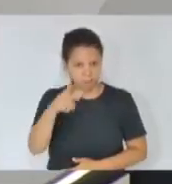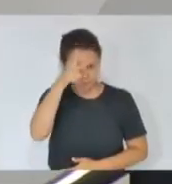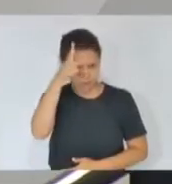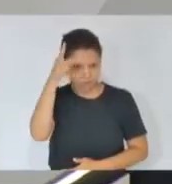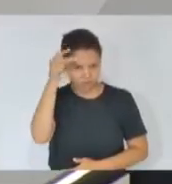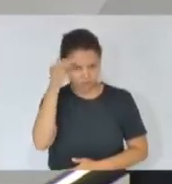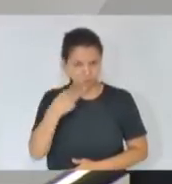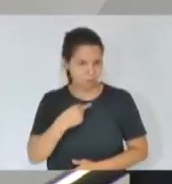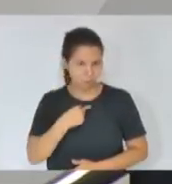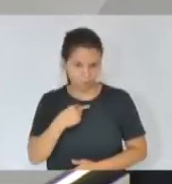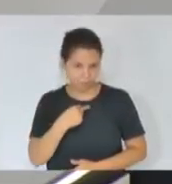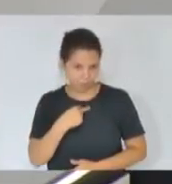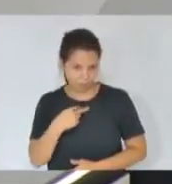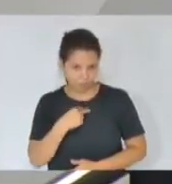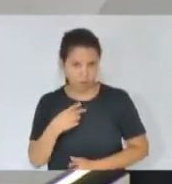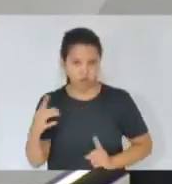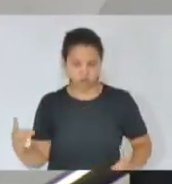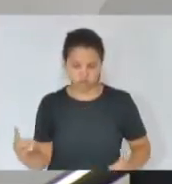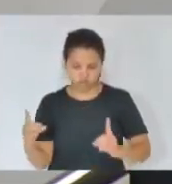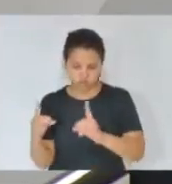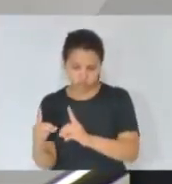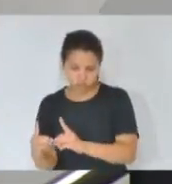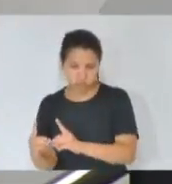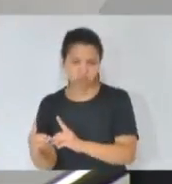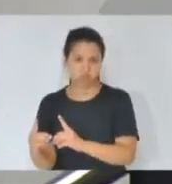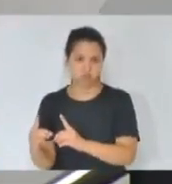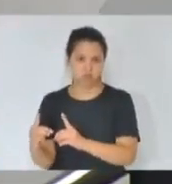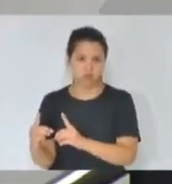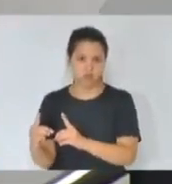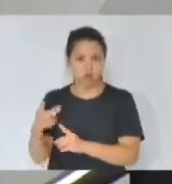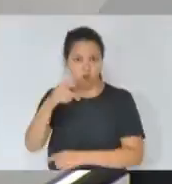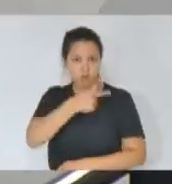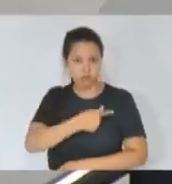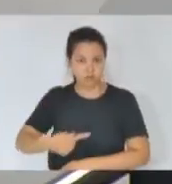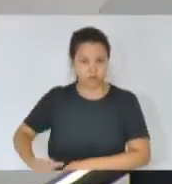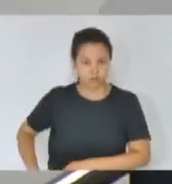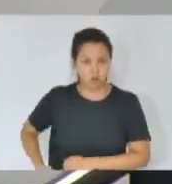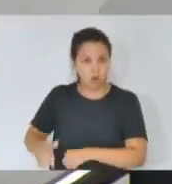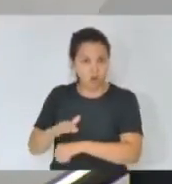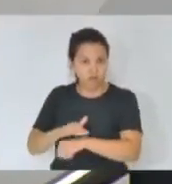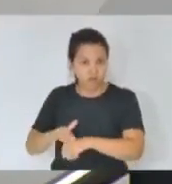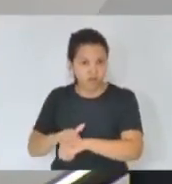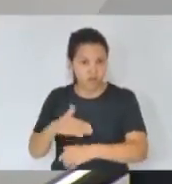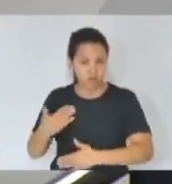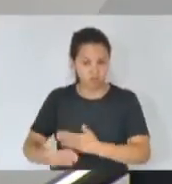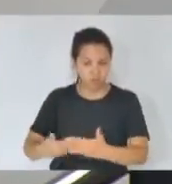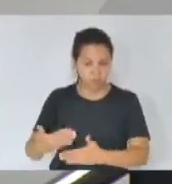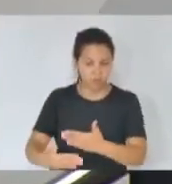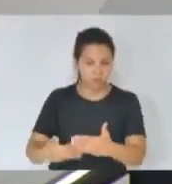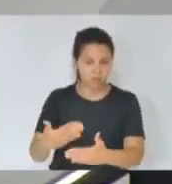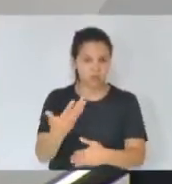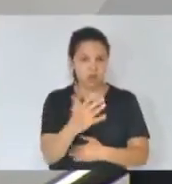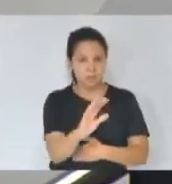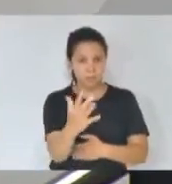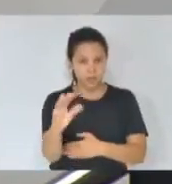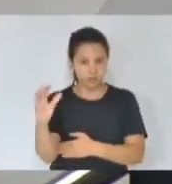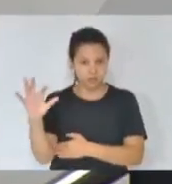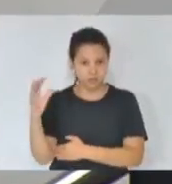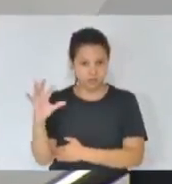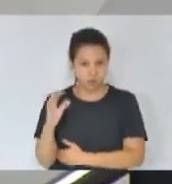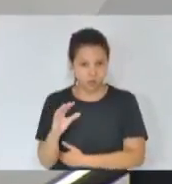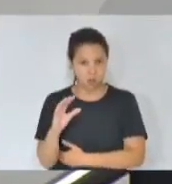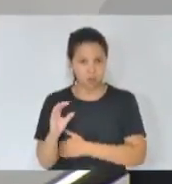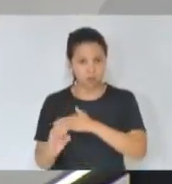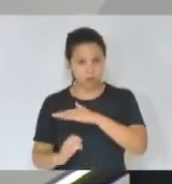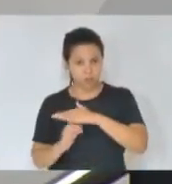recebido pelo governador para conversar sobre o processo ambiental de uma empresa que